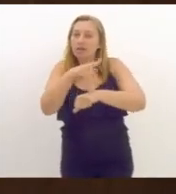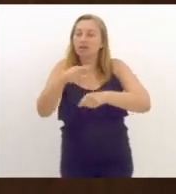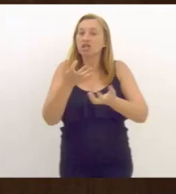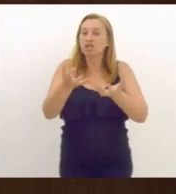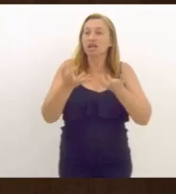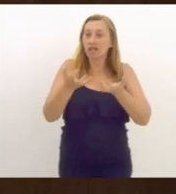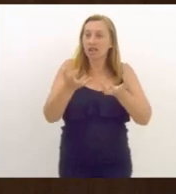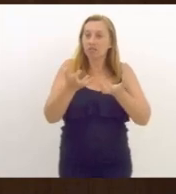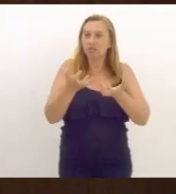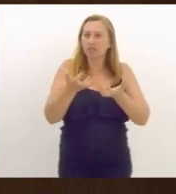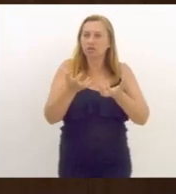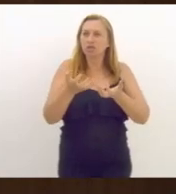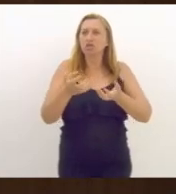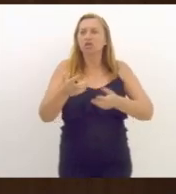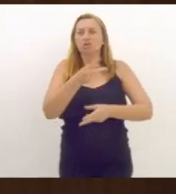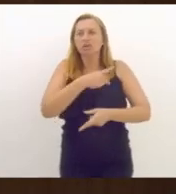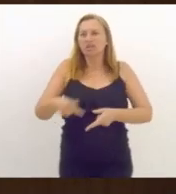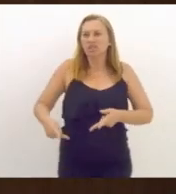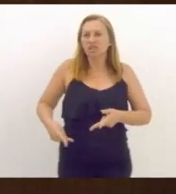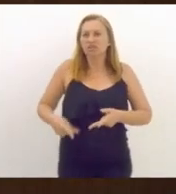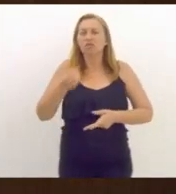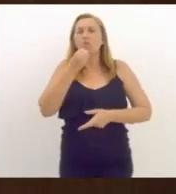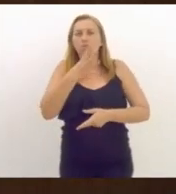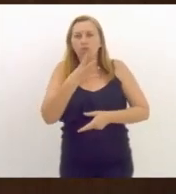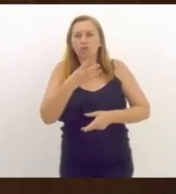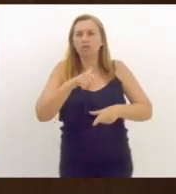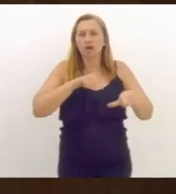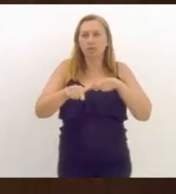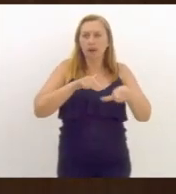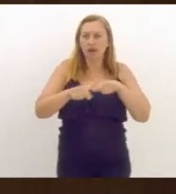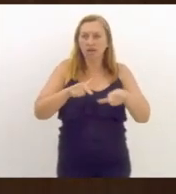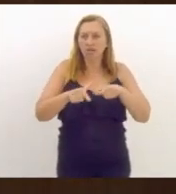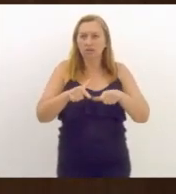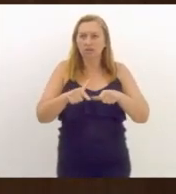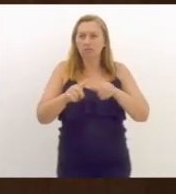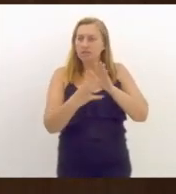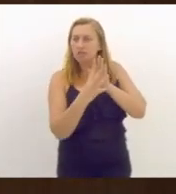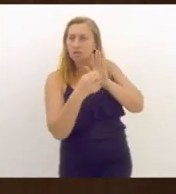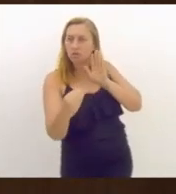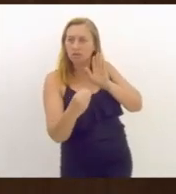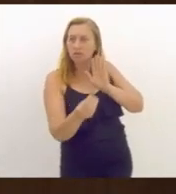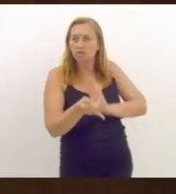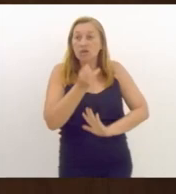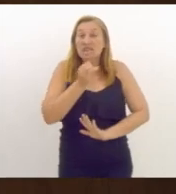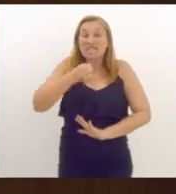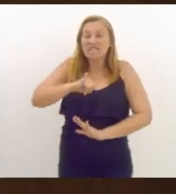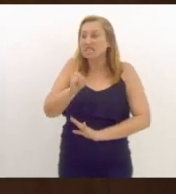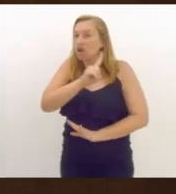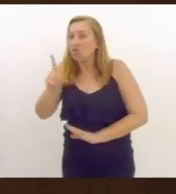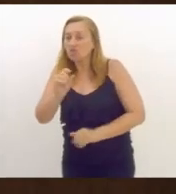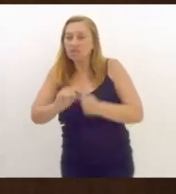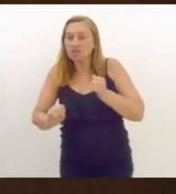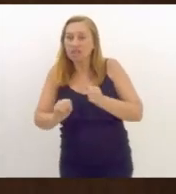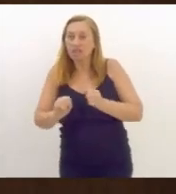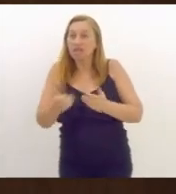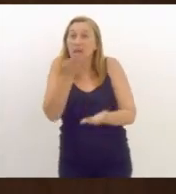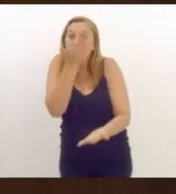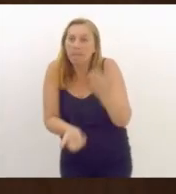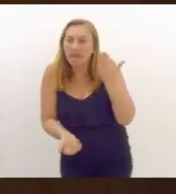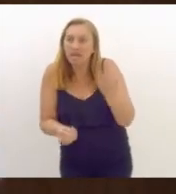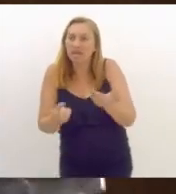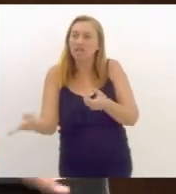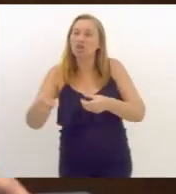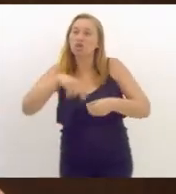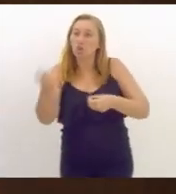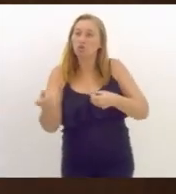queremos que o nosso Presidente faça um bom governo para ser exemplo se amanhã ele não fizer um bom governo que ele caia e venha